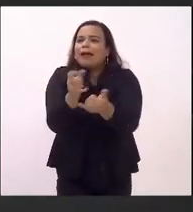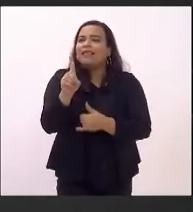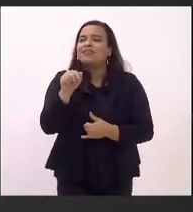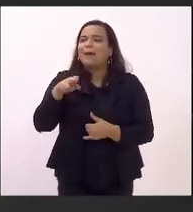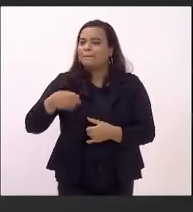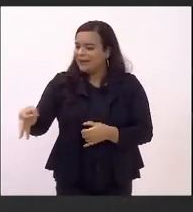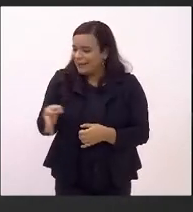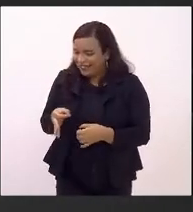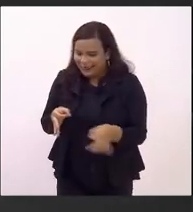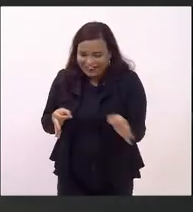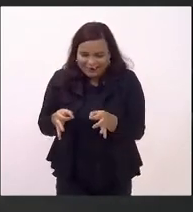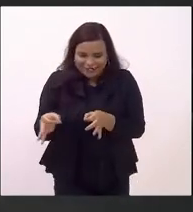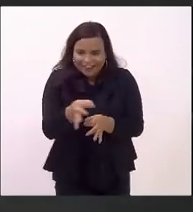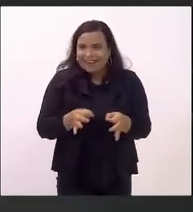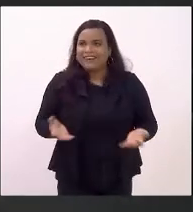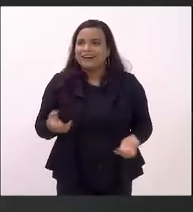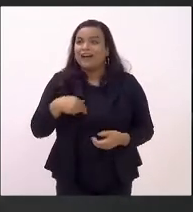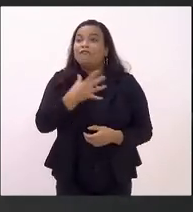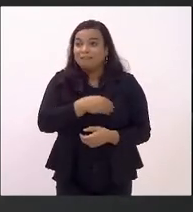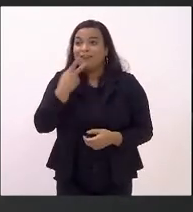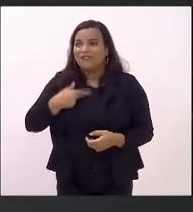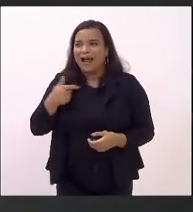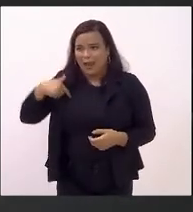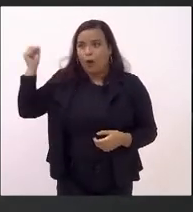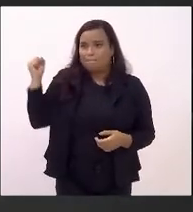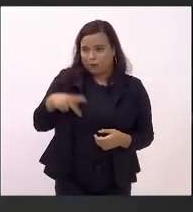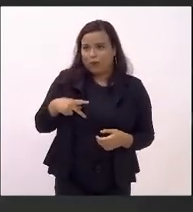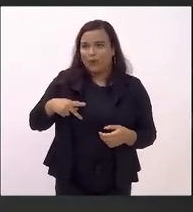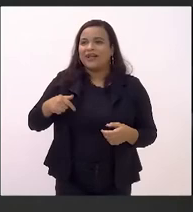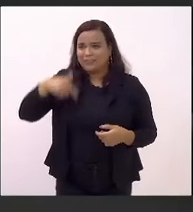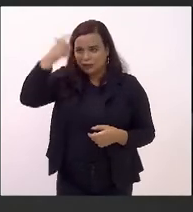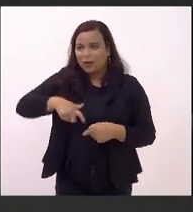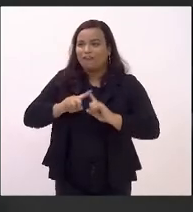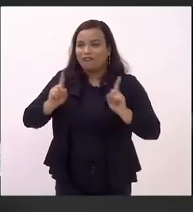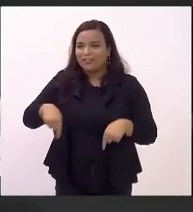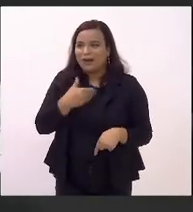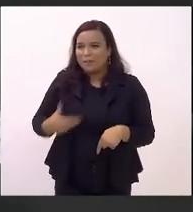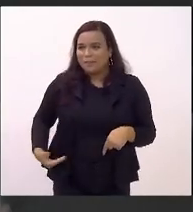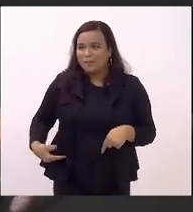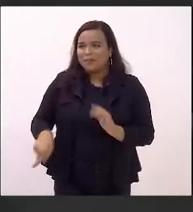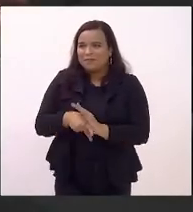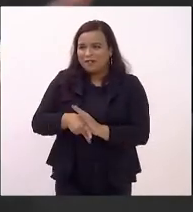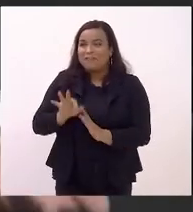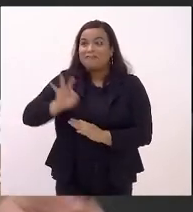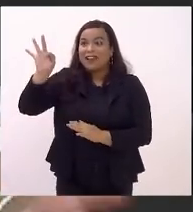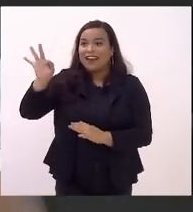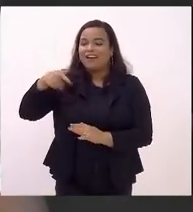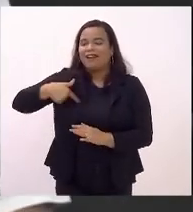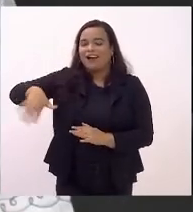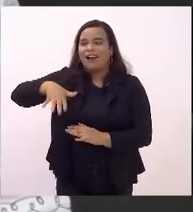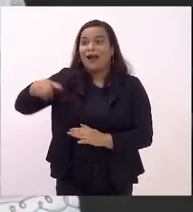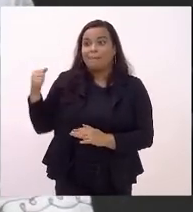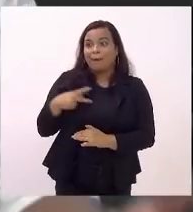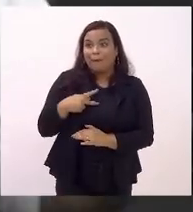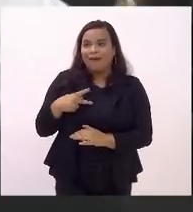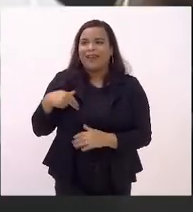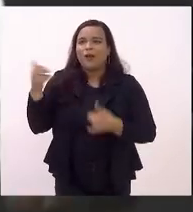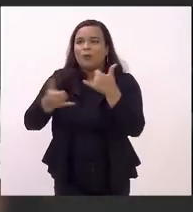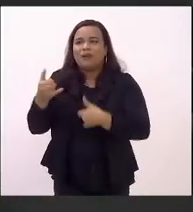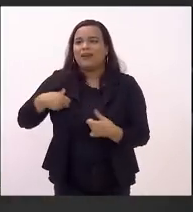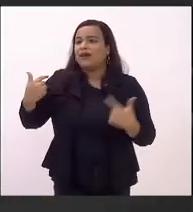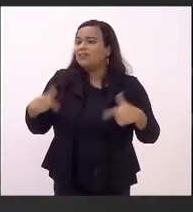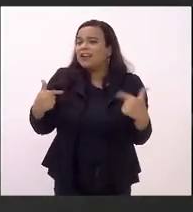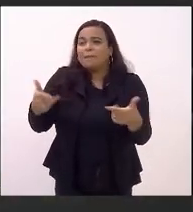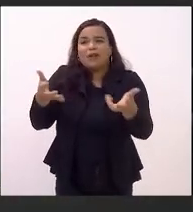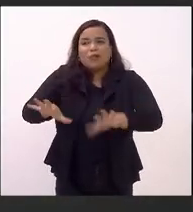mim, né? Porque eu sou aposentado, pouca gente sabe, mas eu sou um funcionário público federal aposentado. Por isso que eu brinco, eu não estou procurando emprego. Eu já sou funcionário